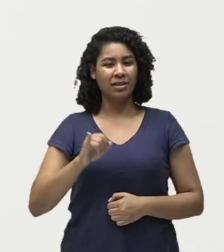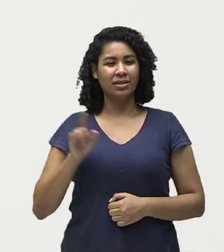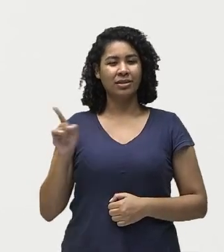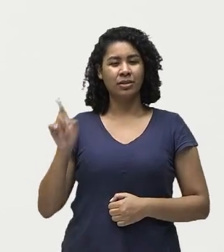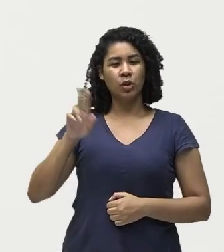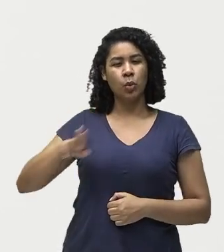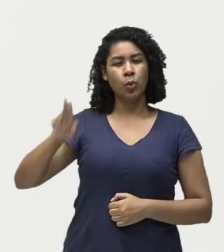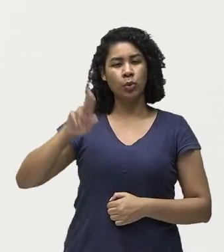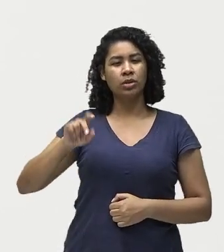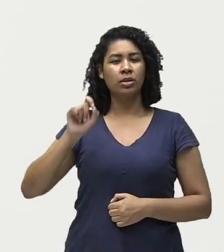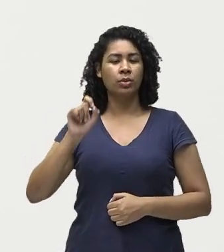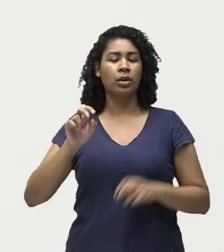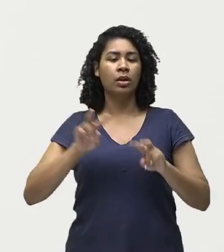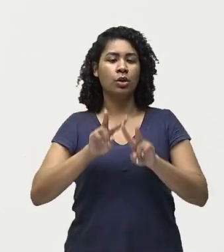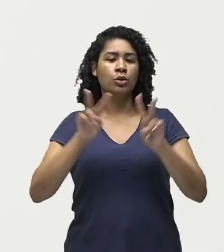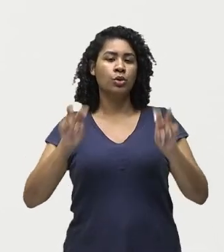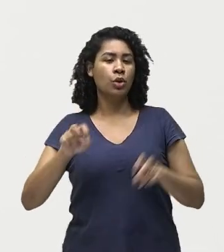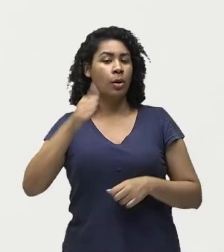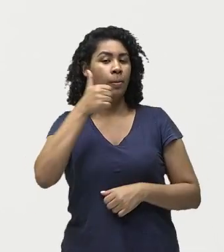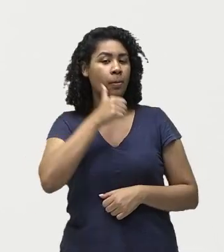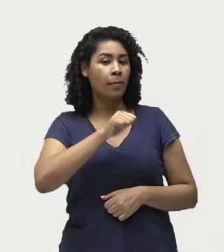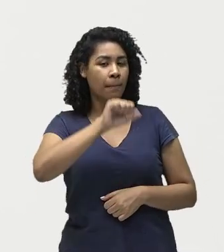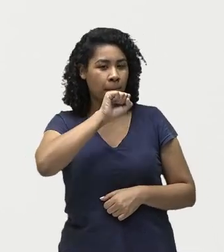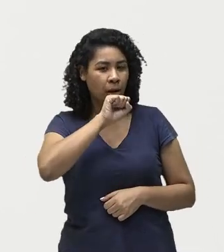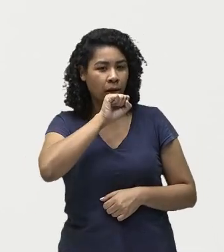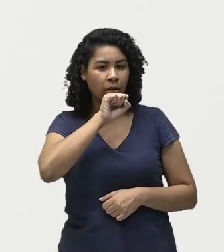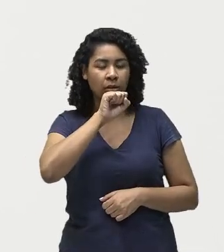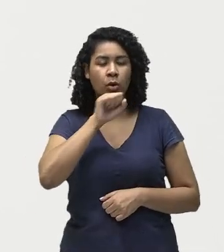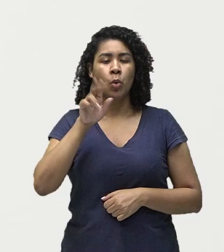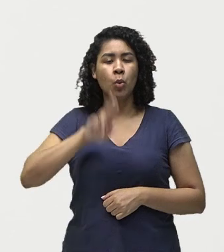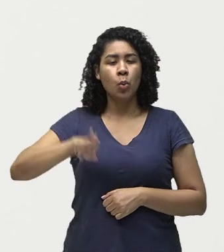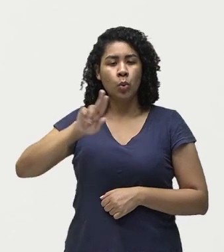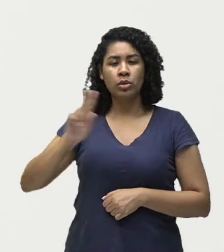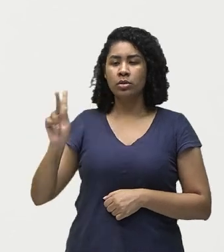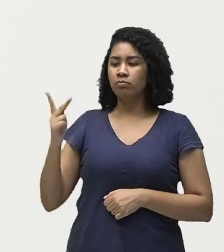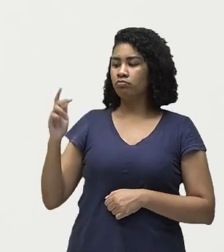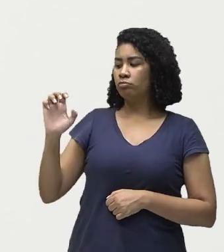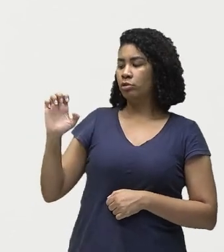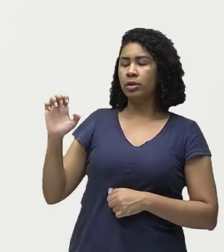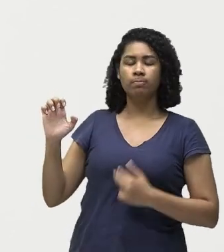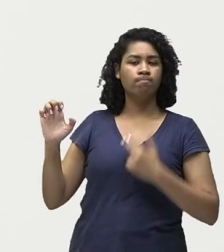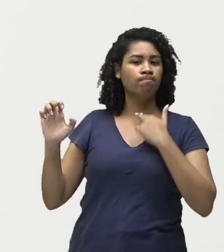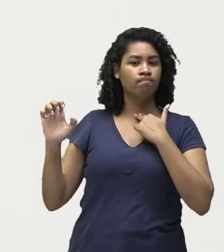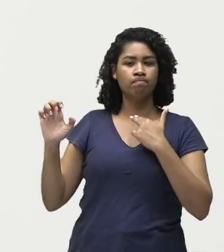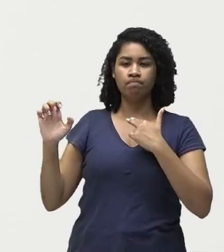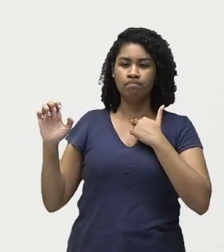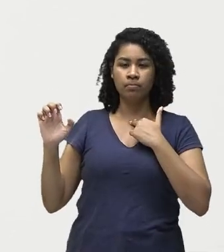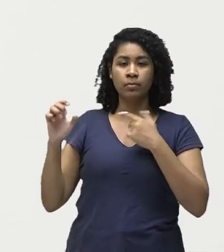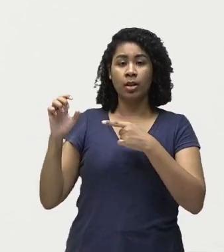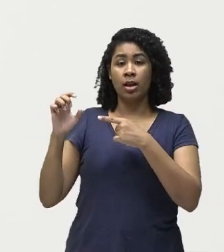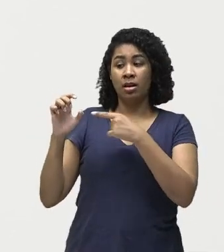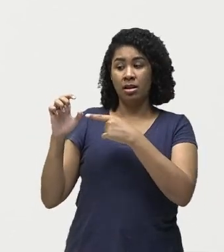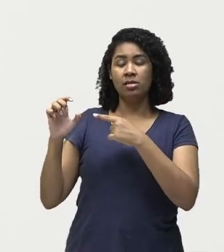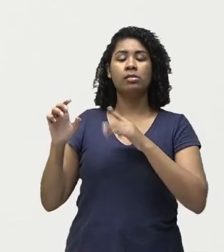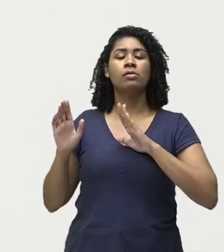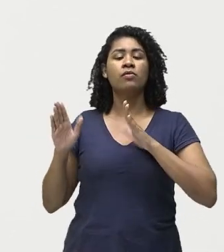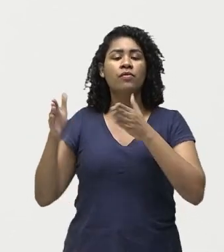the mother, sobre a mãe, não poderia usar o he, porque o he é somente